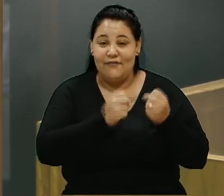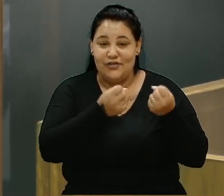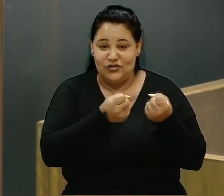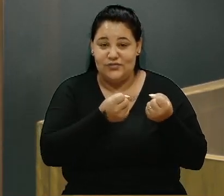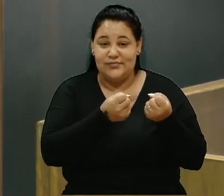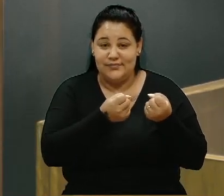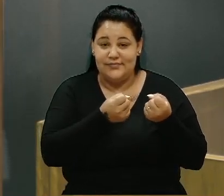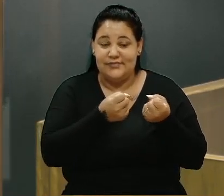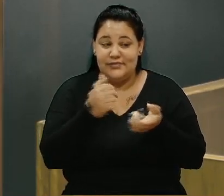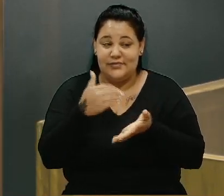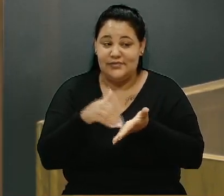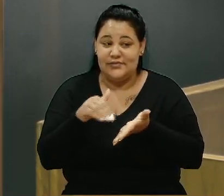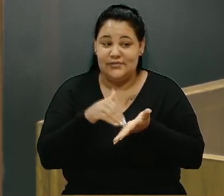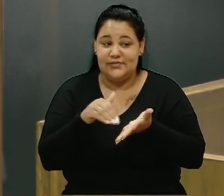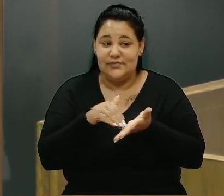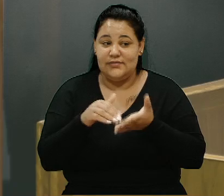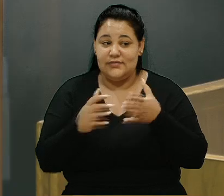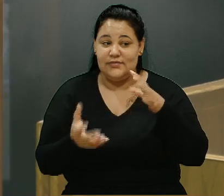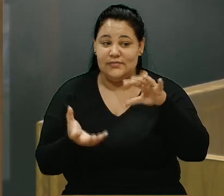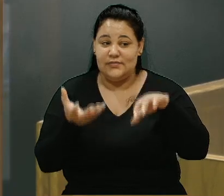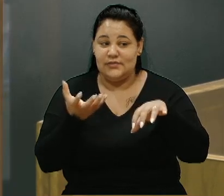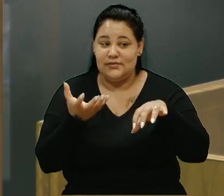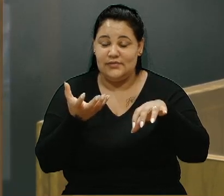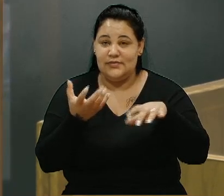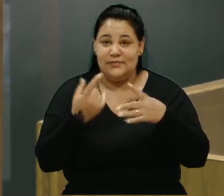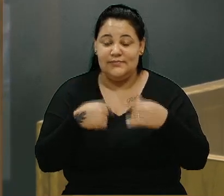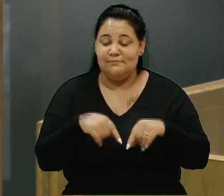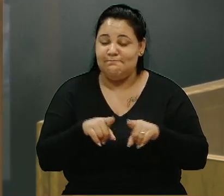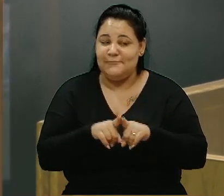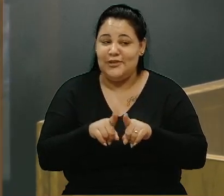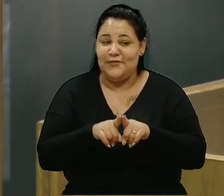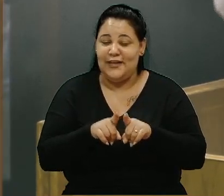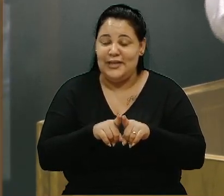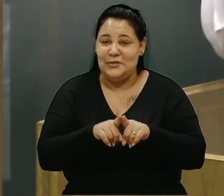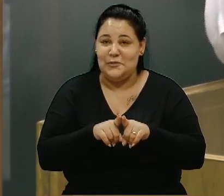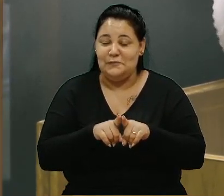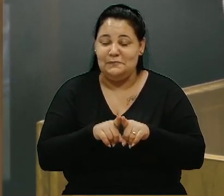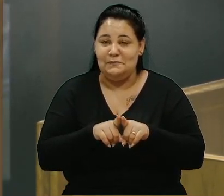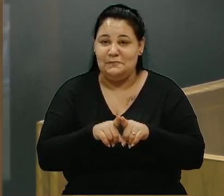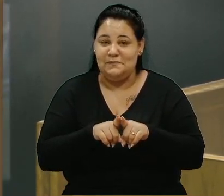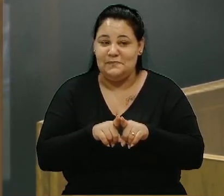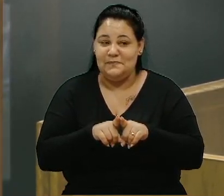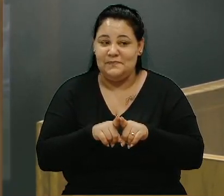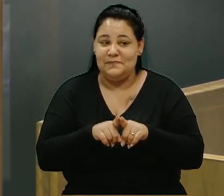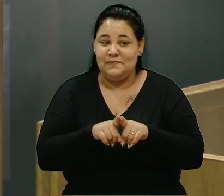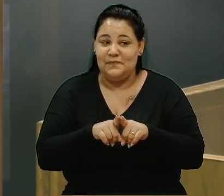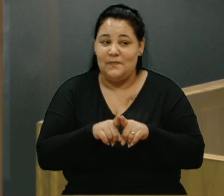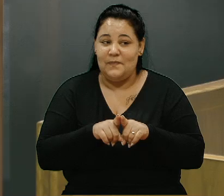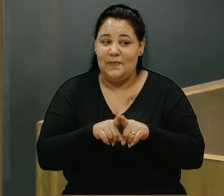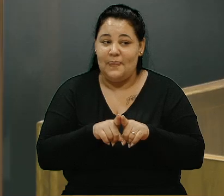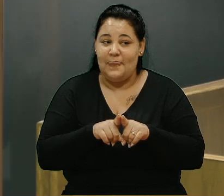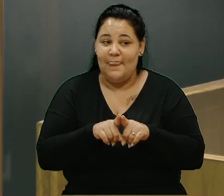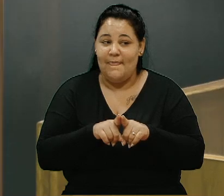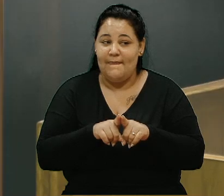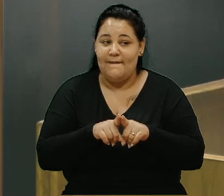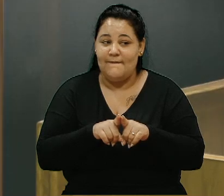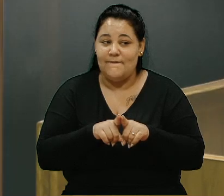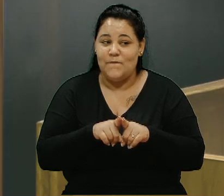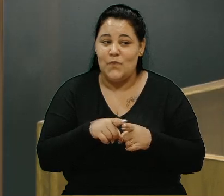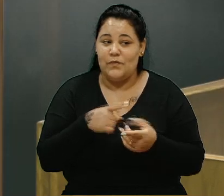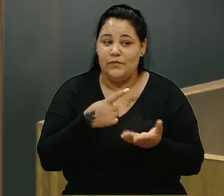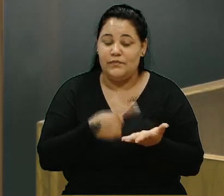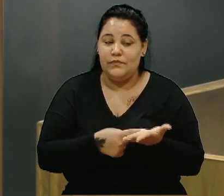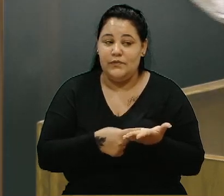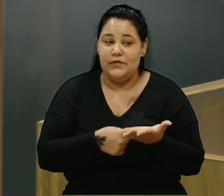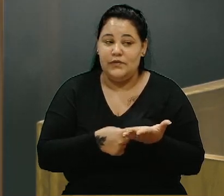escritório em Brasília, a representação em Brasília, e digo que na nossa agenda o secretário,